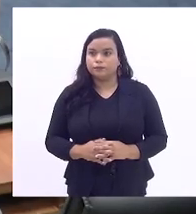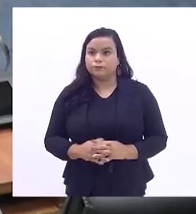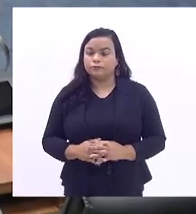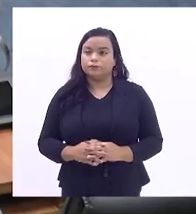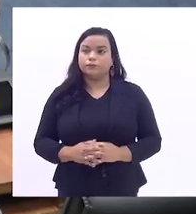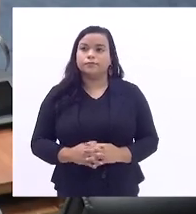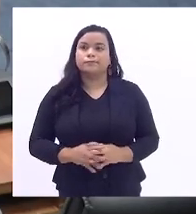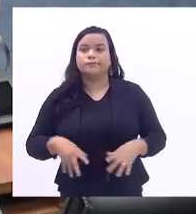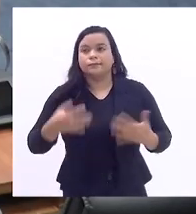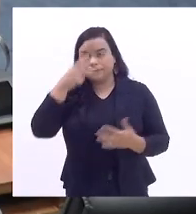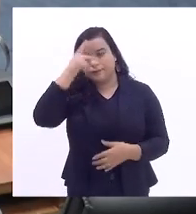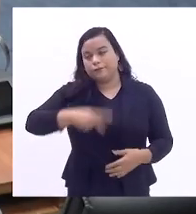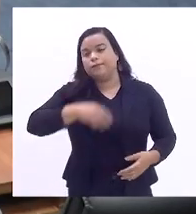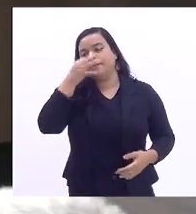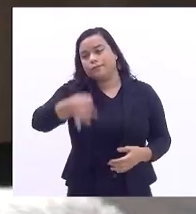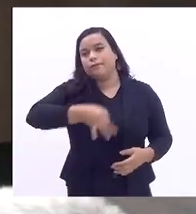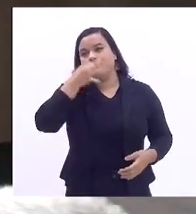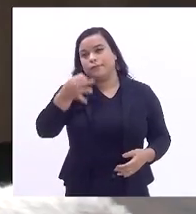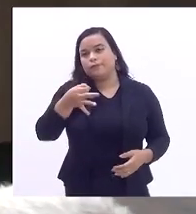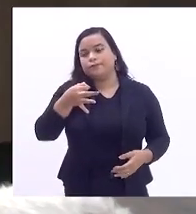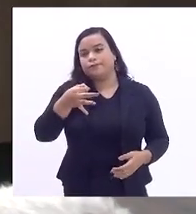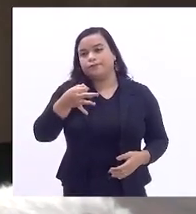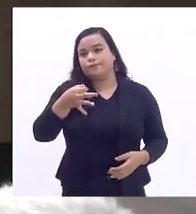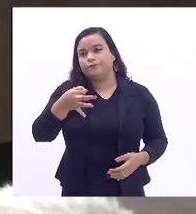o presidente aparecer